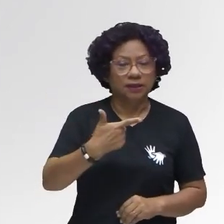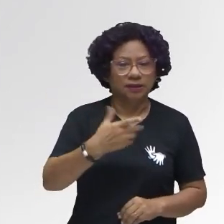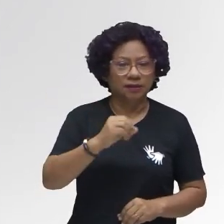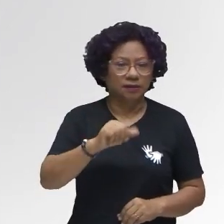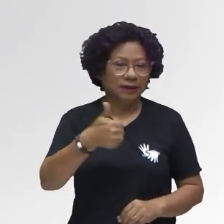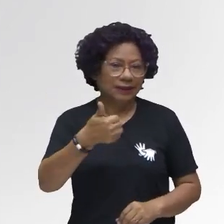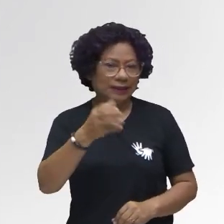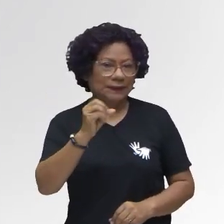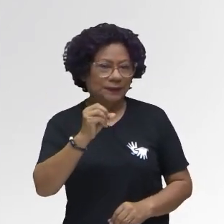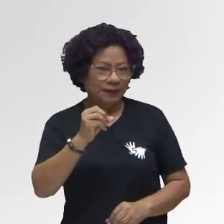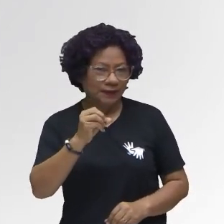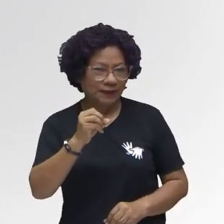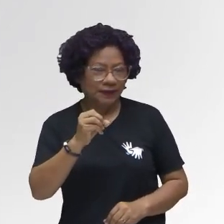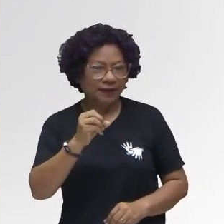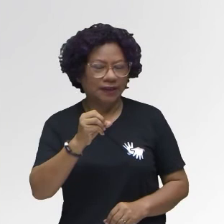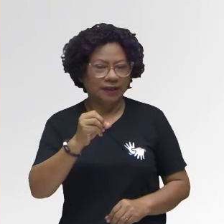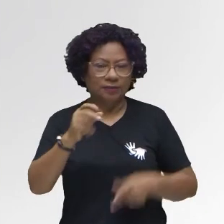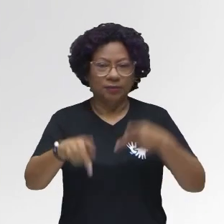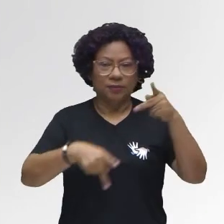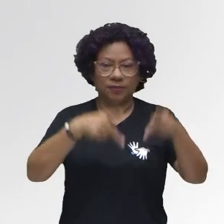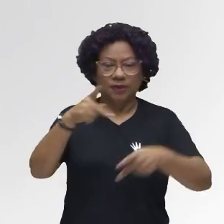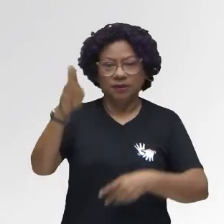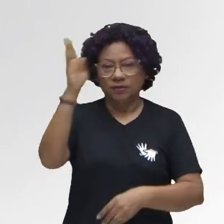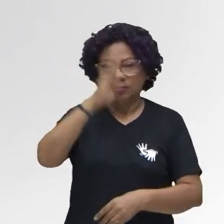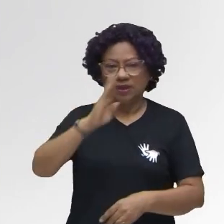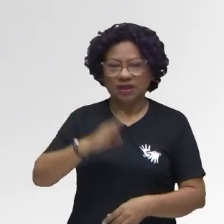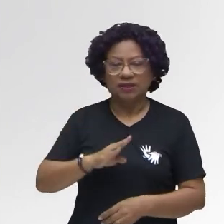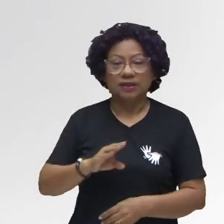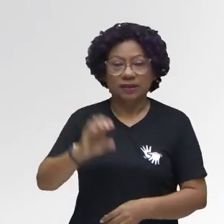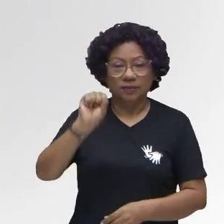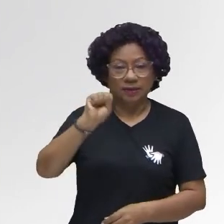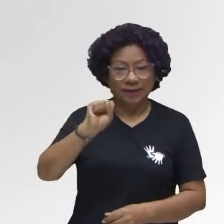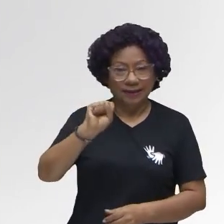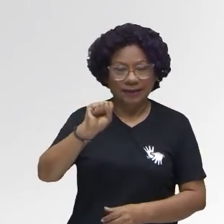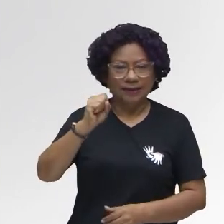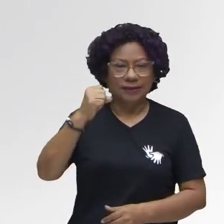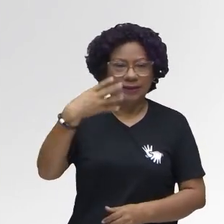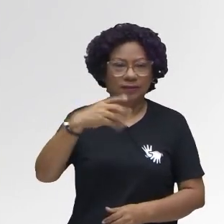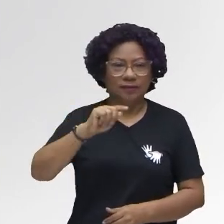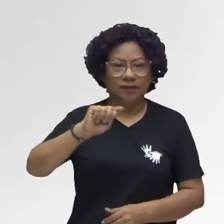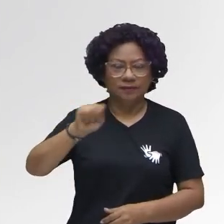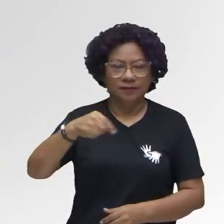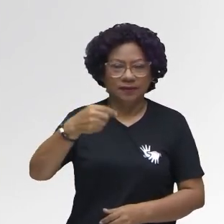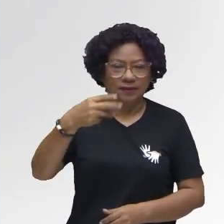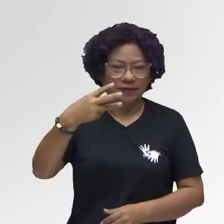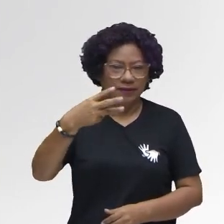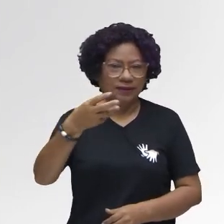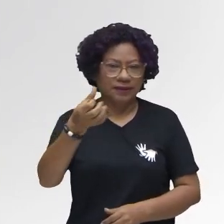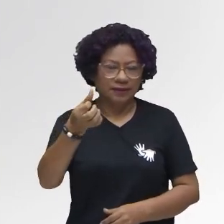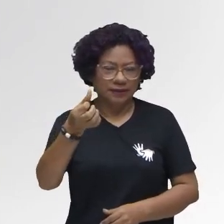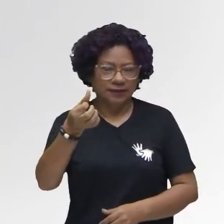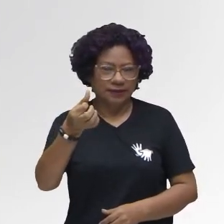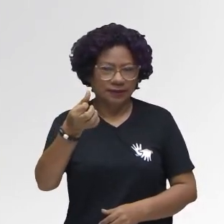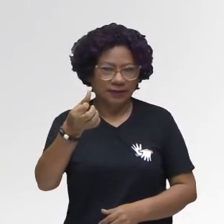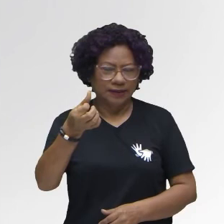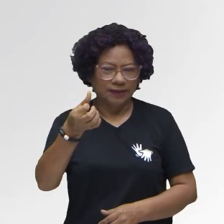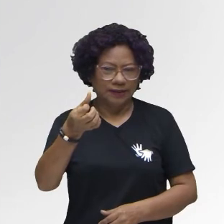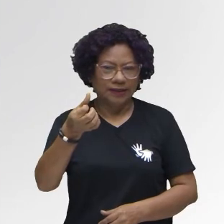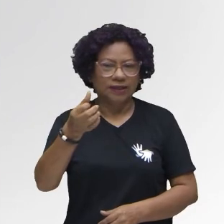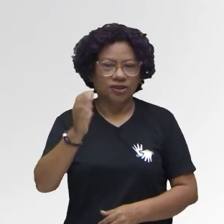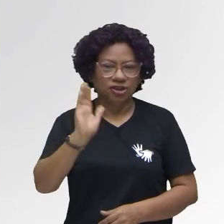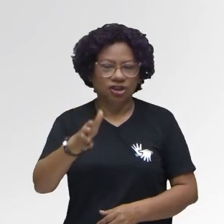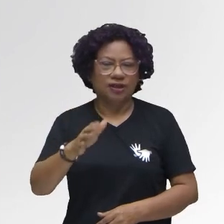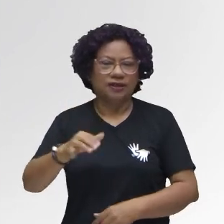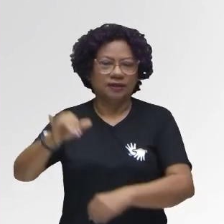para a gente que a população do Brasil já era de 84% morando nas cidades, contra 15%